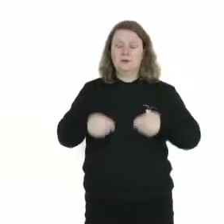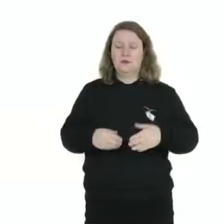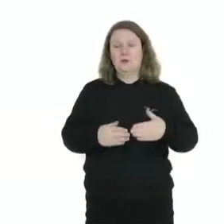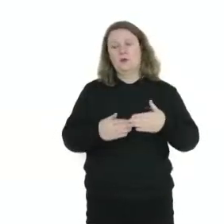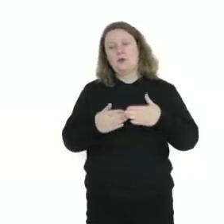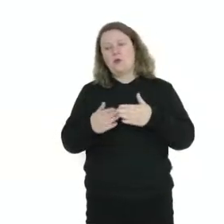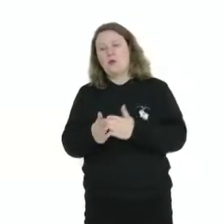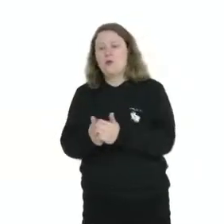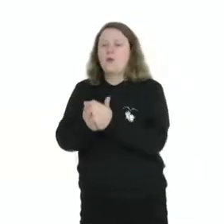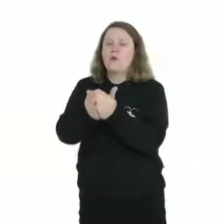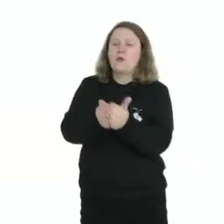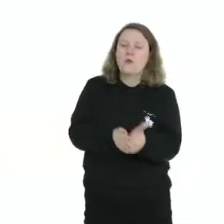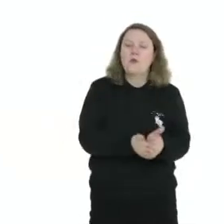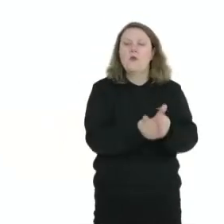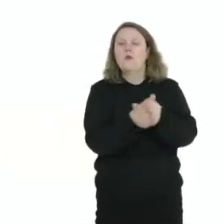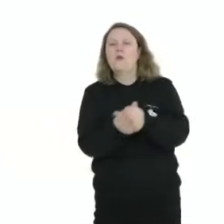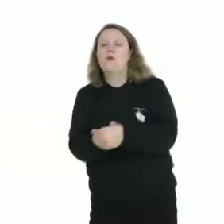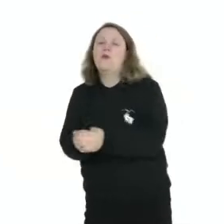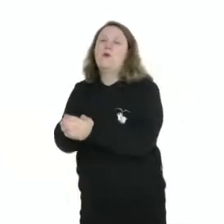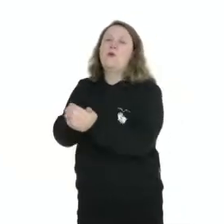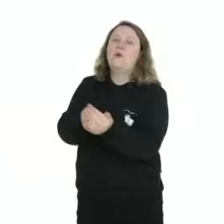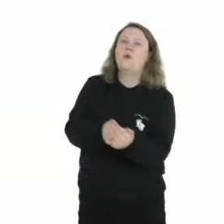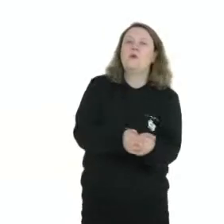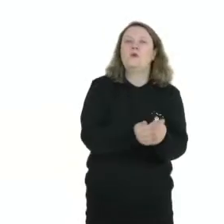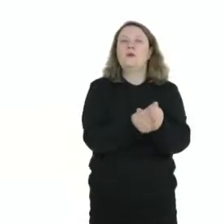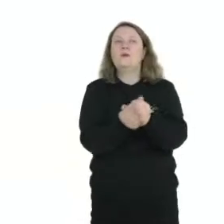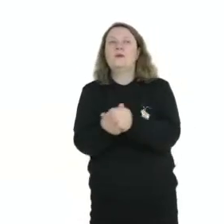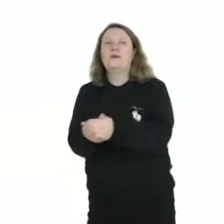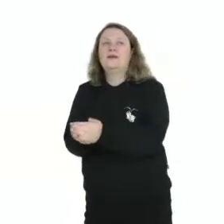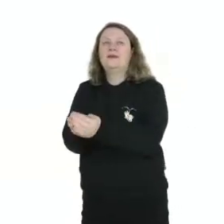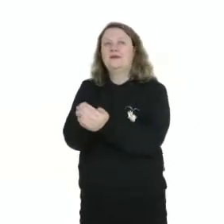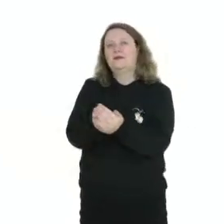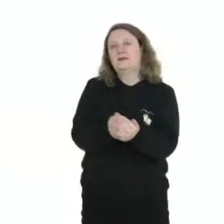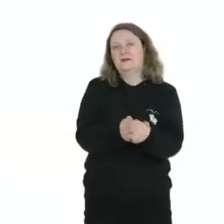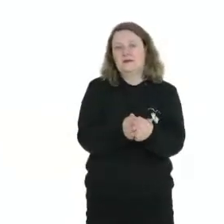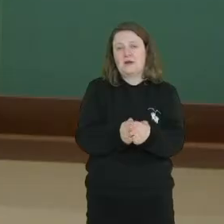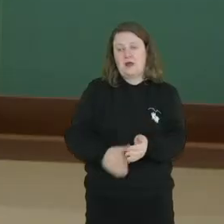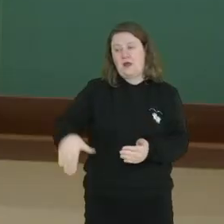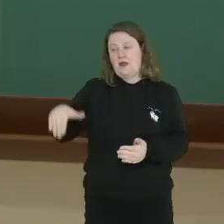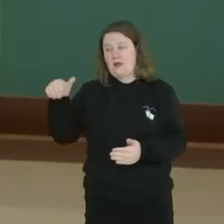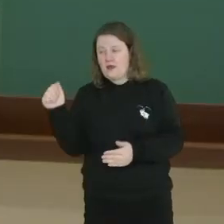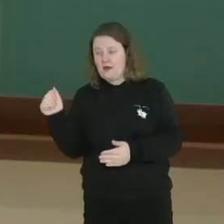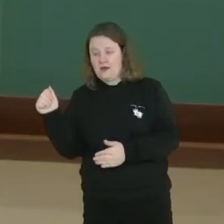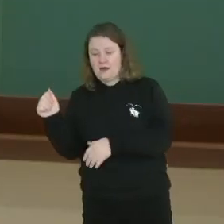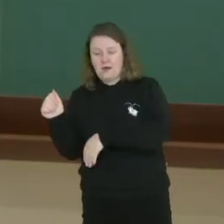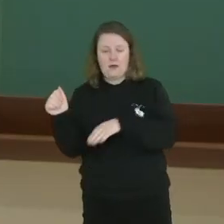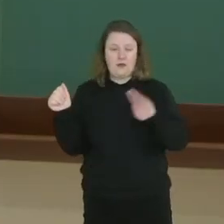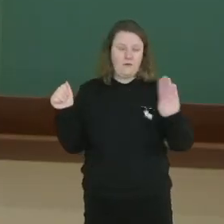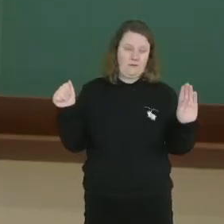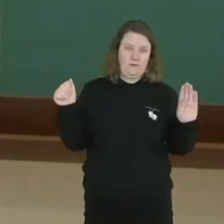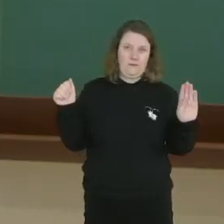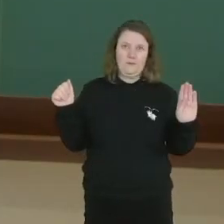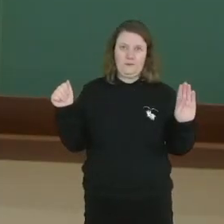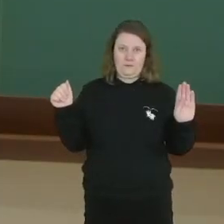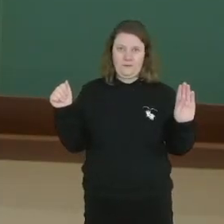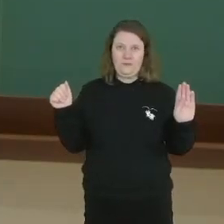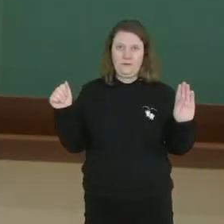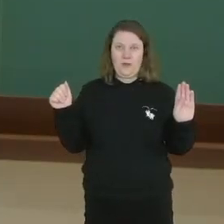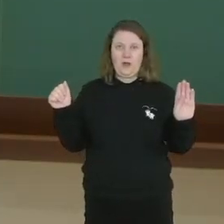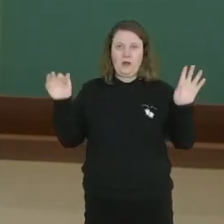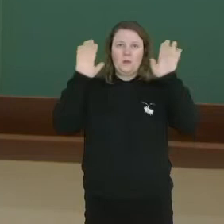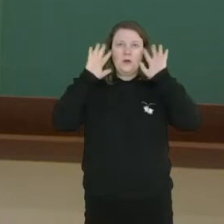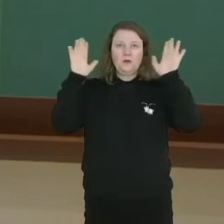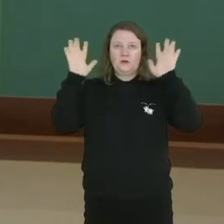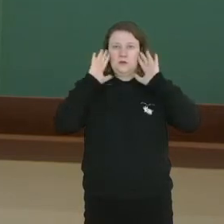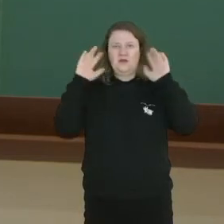o menor tempo possível. Então, ele vai de barquinho, vai da cidade A até a cidade B. Vamos imaginar que não